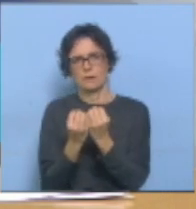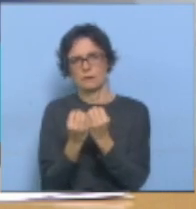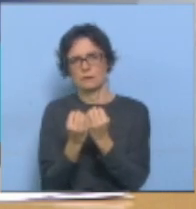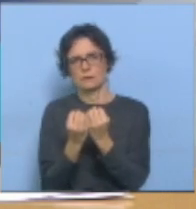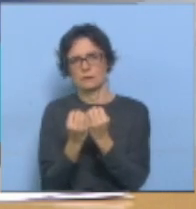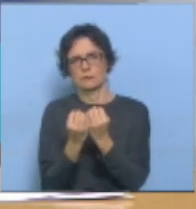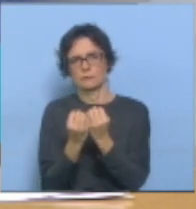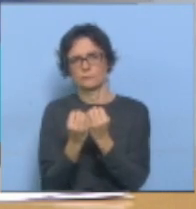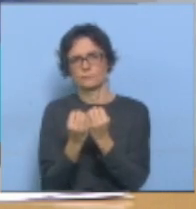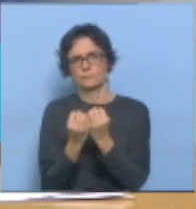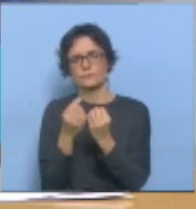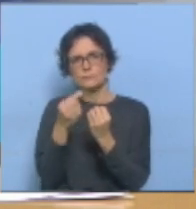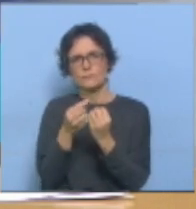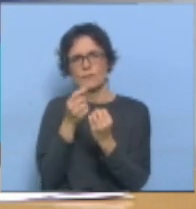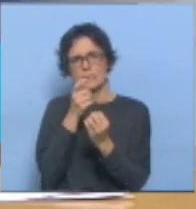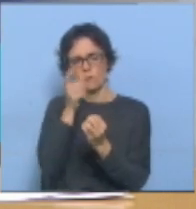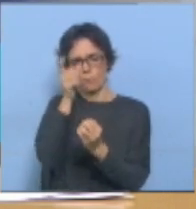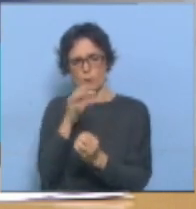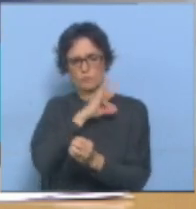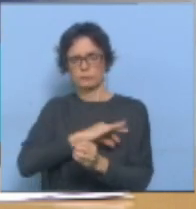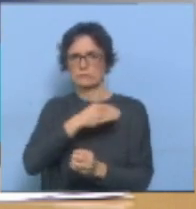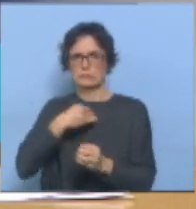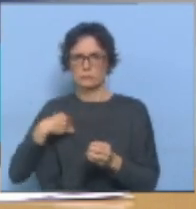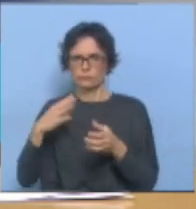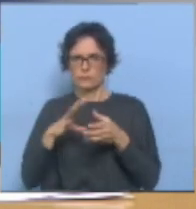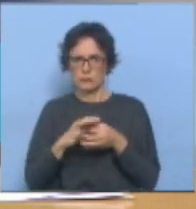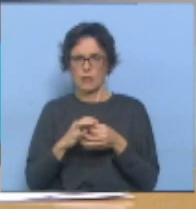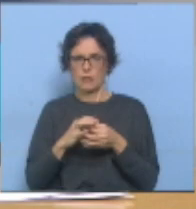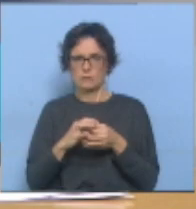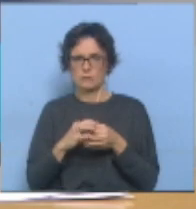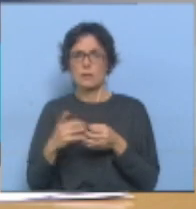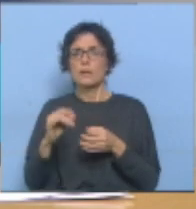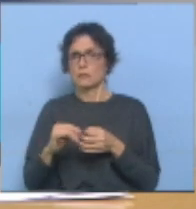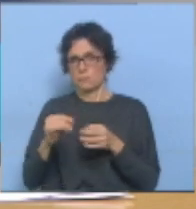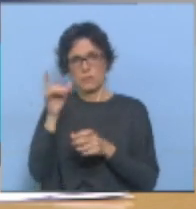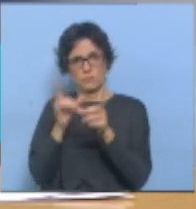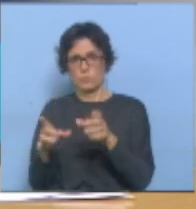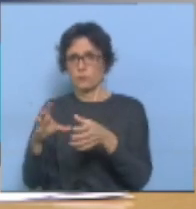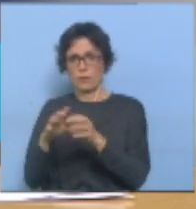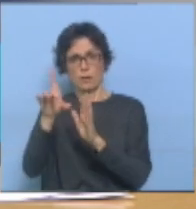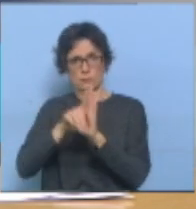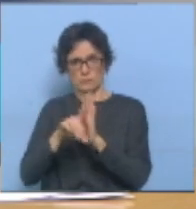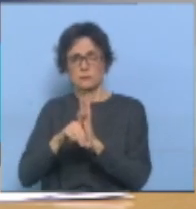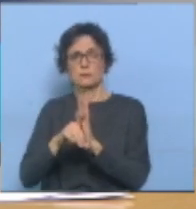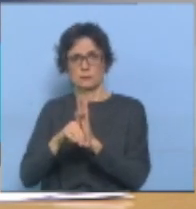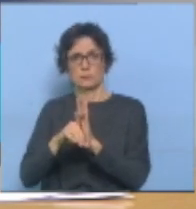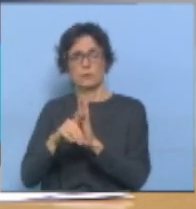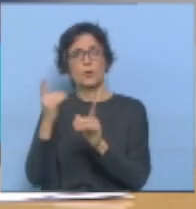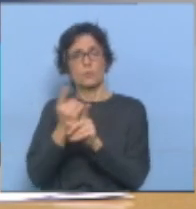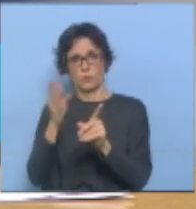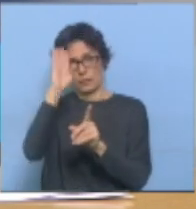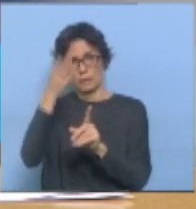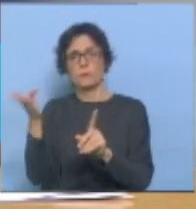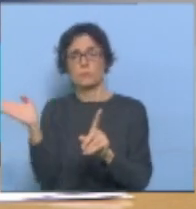que compete aos profissionais de saúde, obviamente à legislação, porque a legislação coloca aquilo que é o bem e o que é o mal, portanto, penaliza o que é o